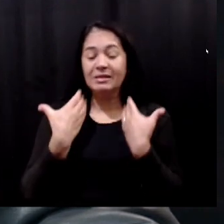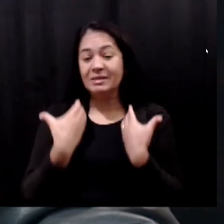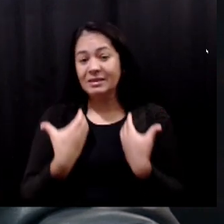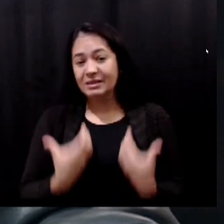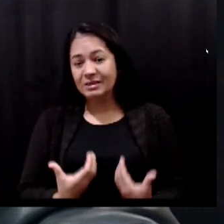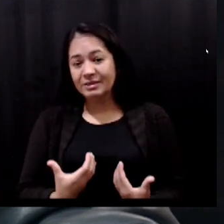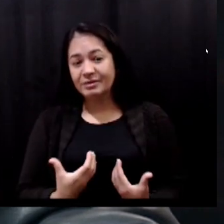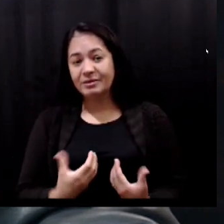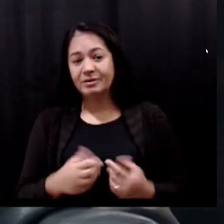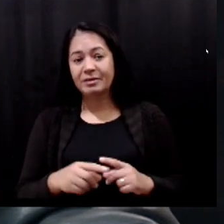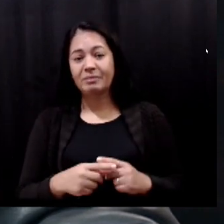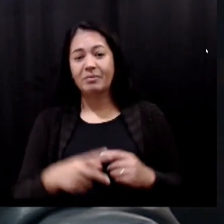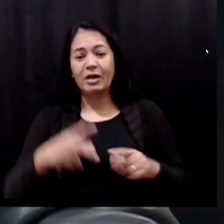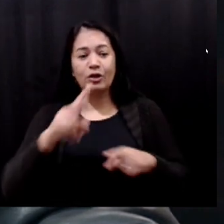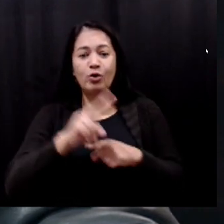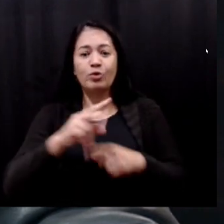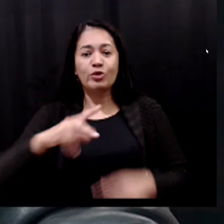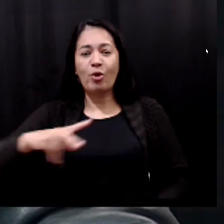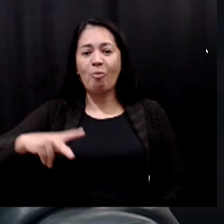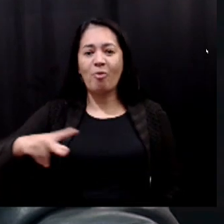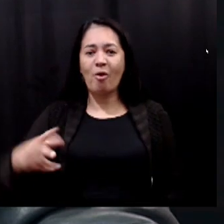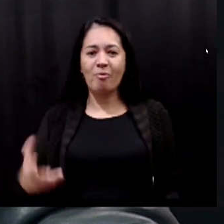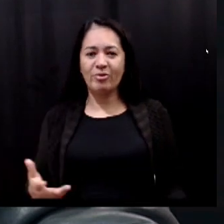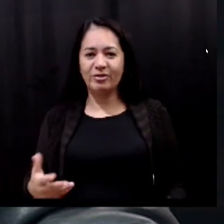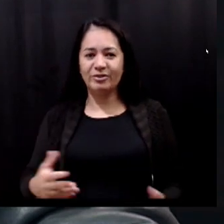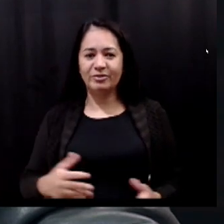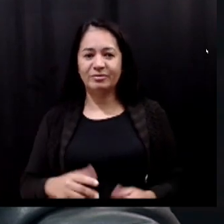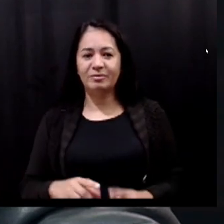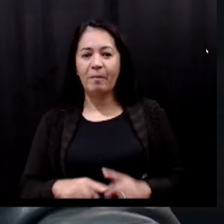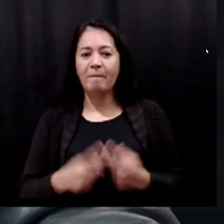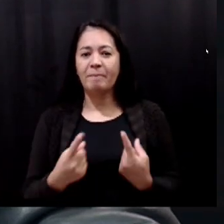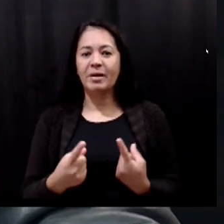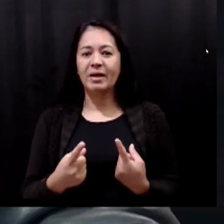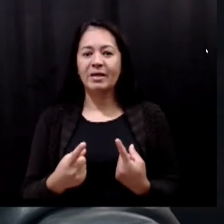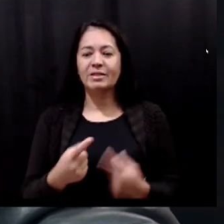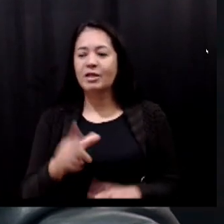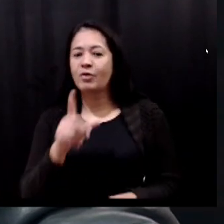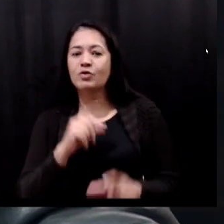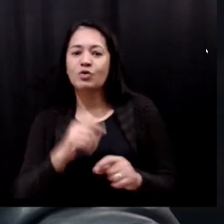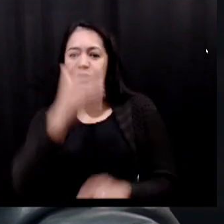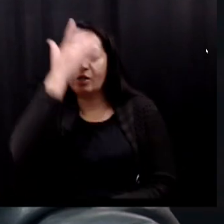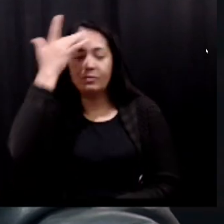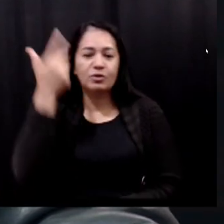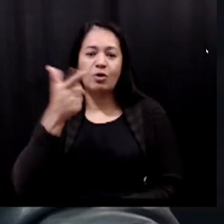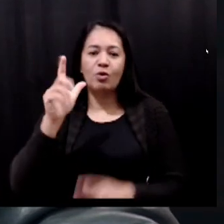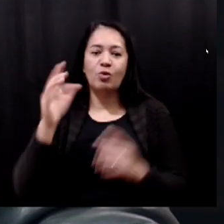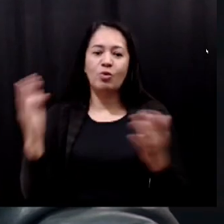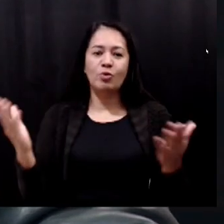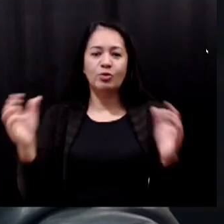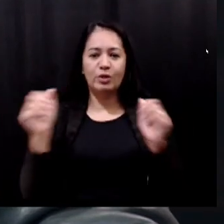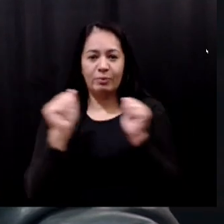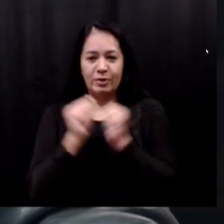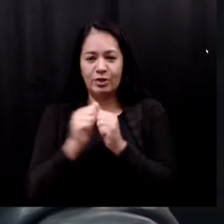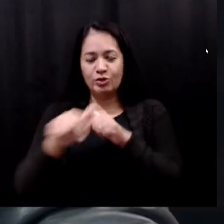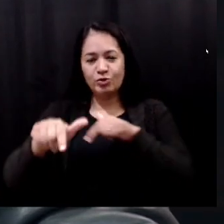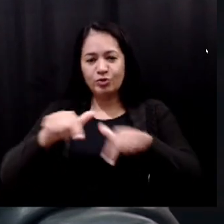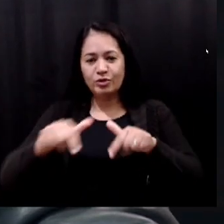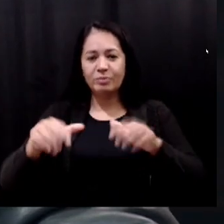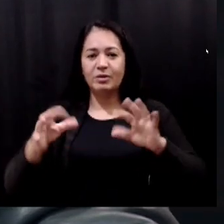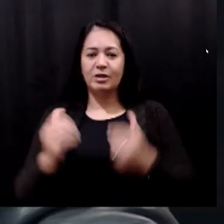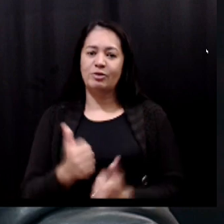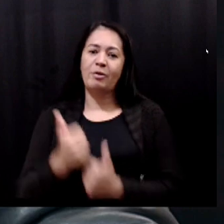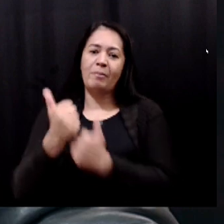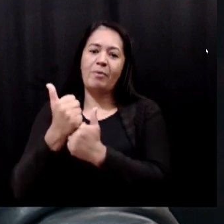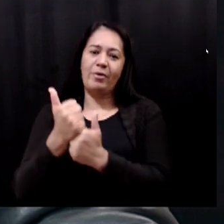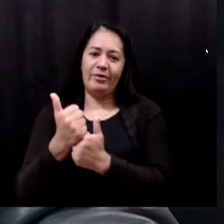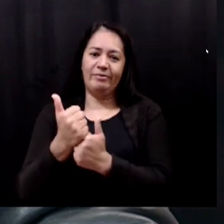em preparar alguém que fosse um colaborador e trabalhasse em conjunto como uma equipe, né?